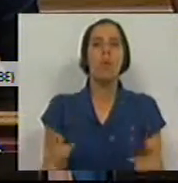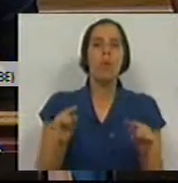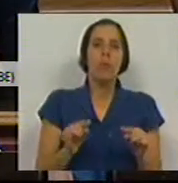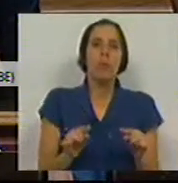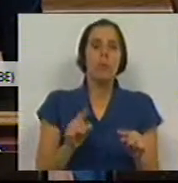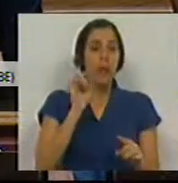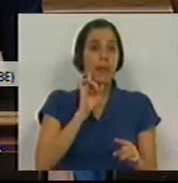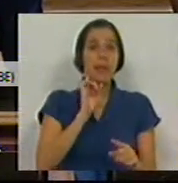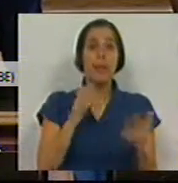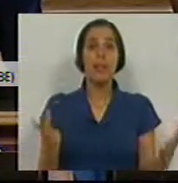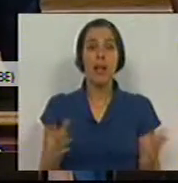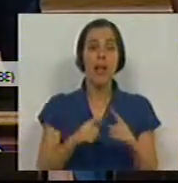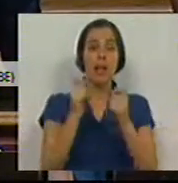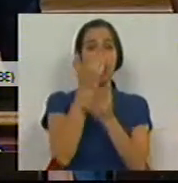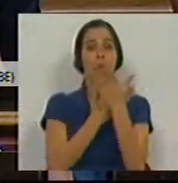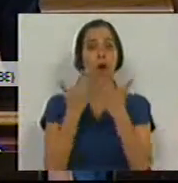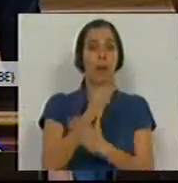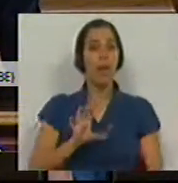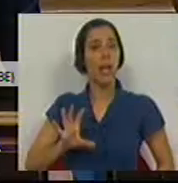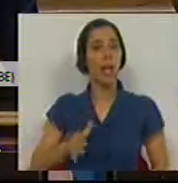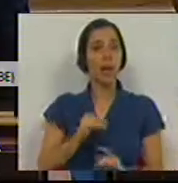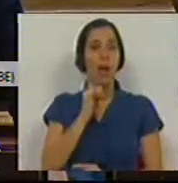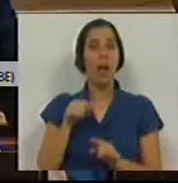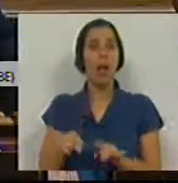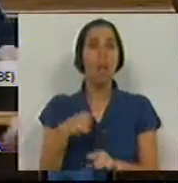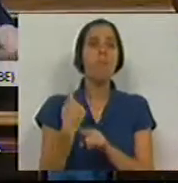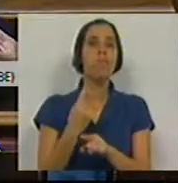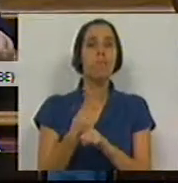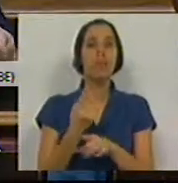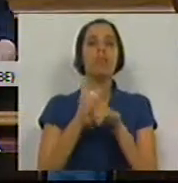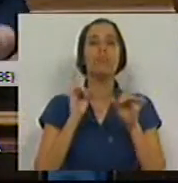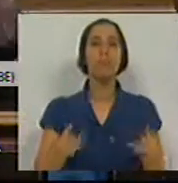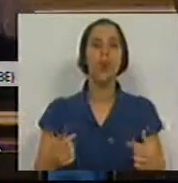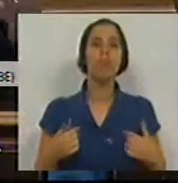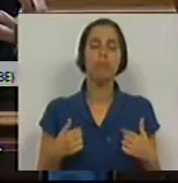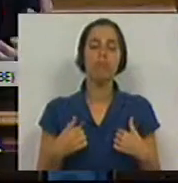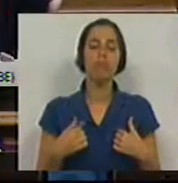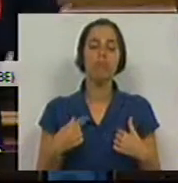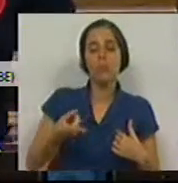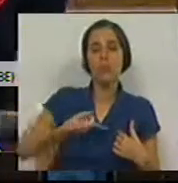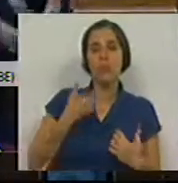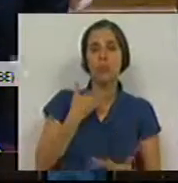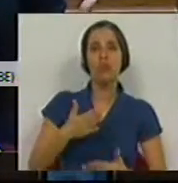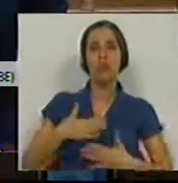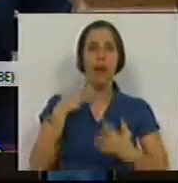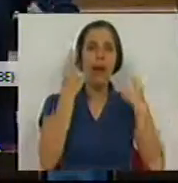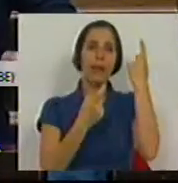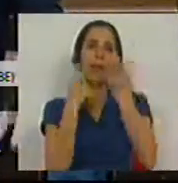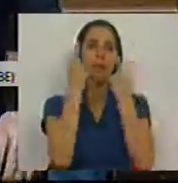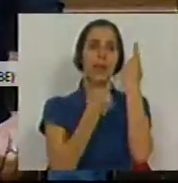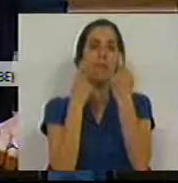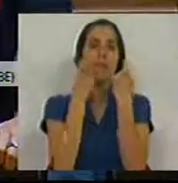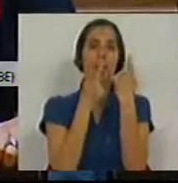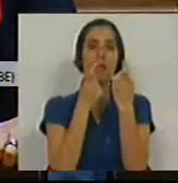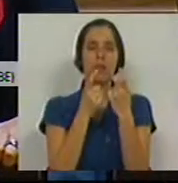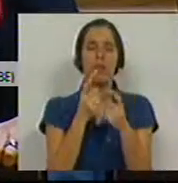é determinante não só para a economia regional, como sobretudo para o facto de nós nos convidar a refletir